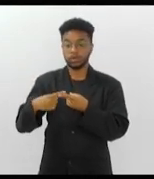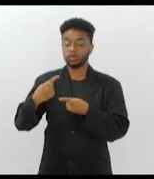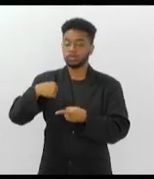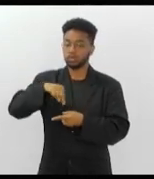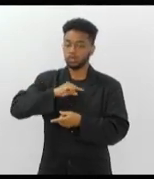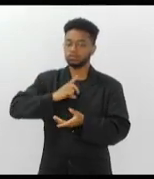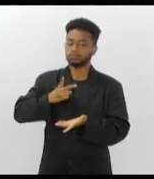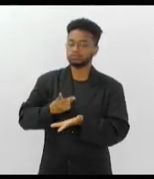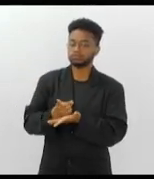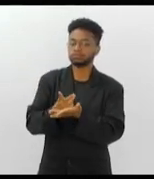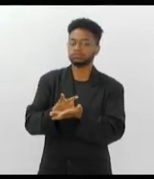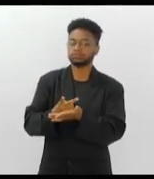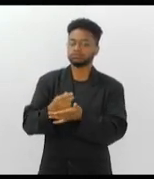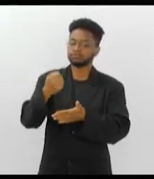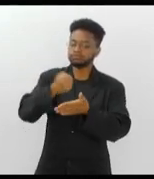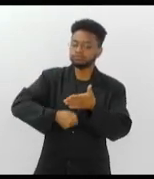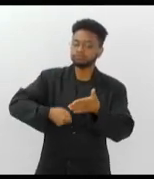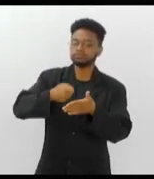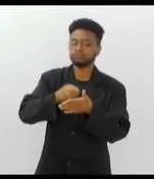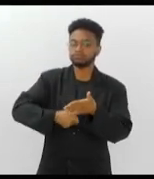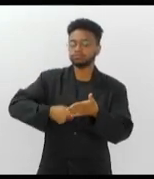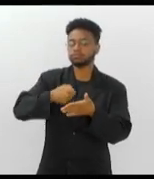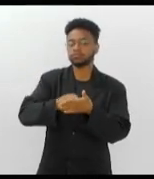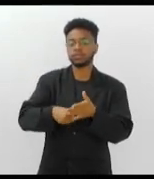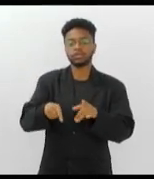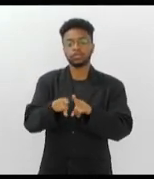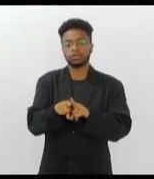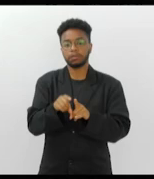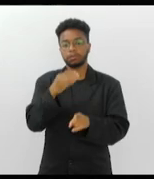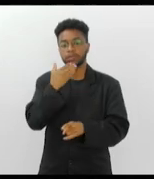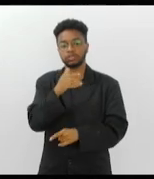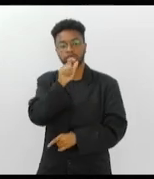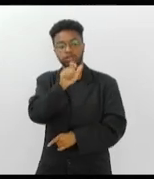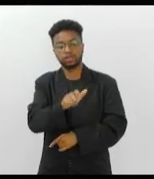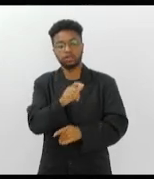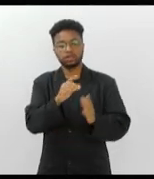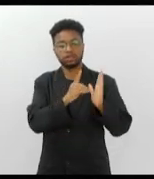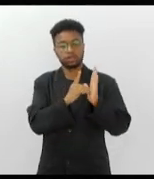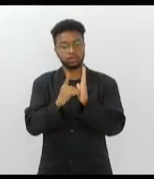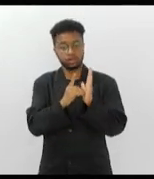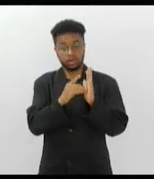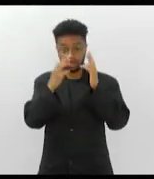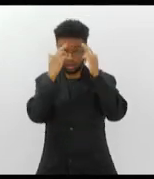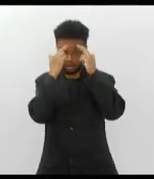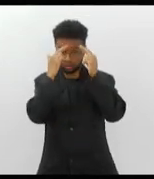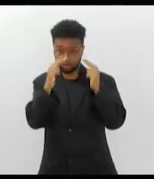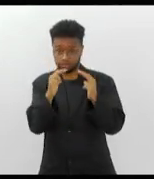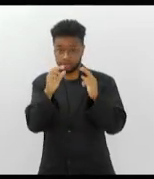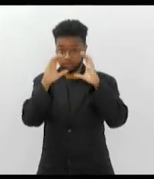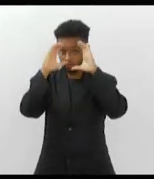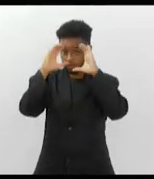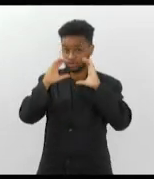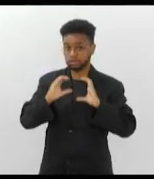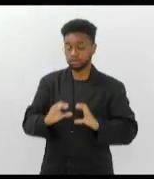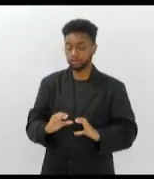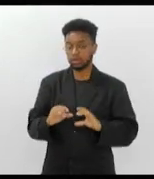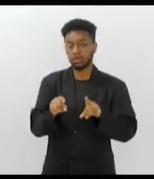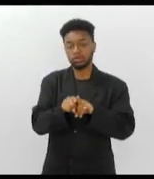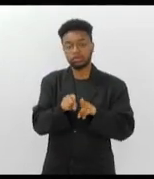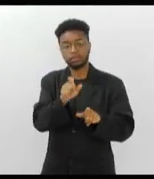persistir e cobrar que o DETRAN respeite o cidadão